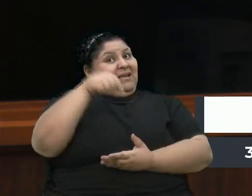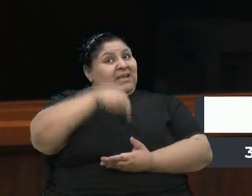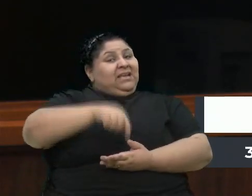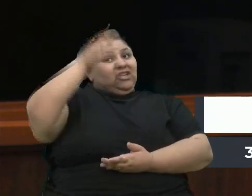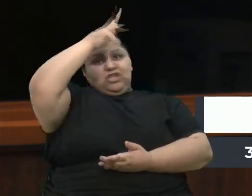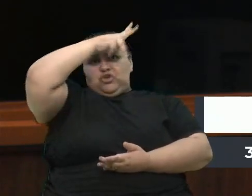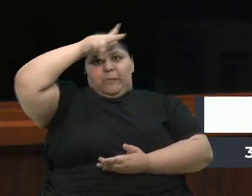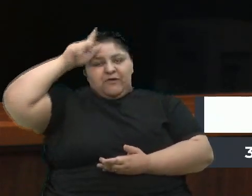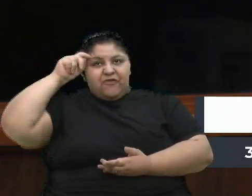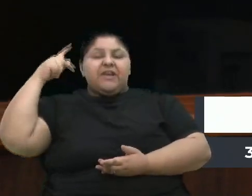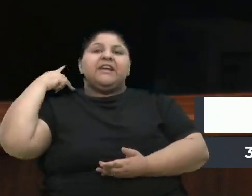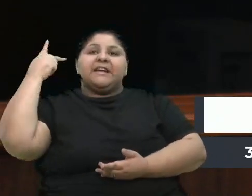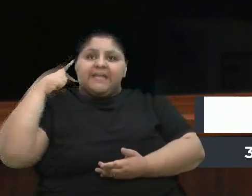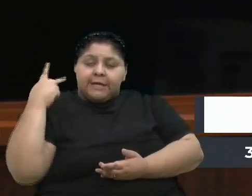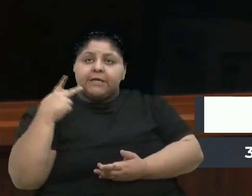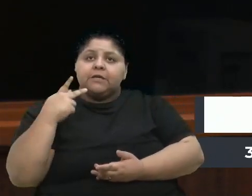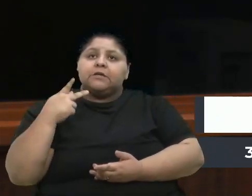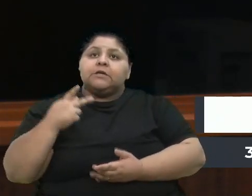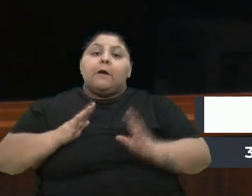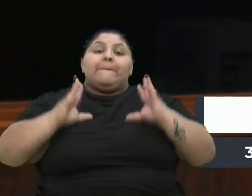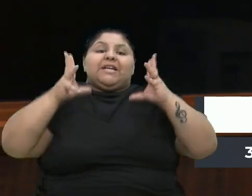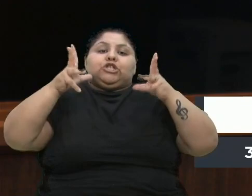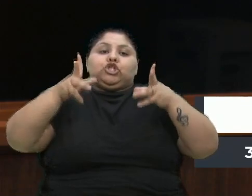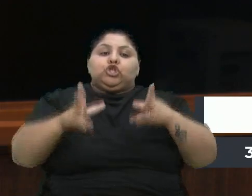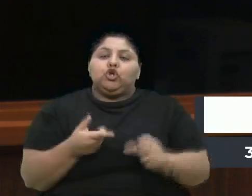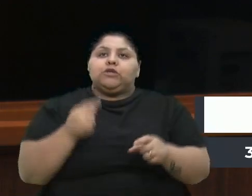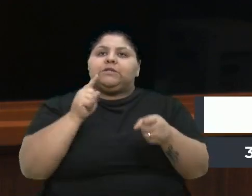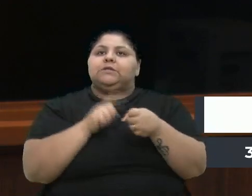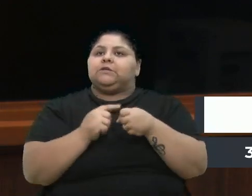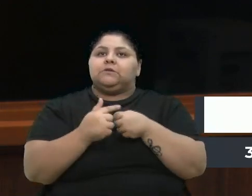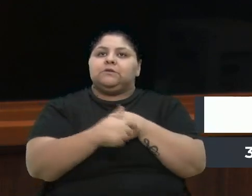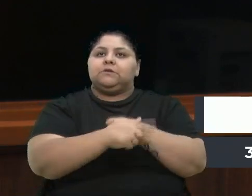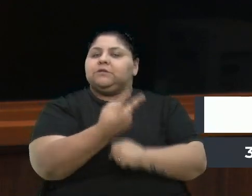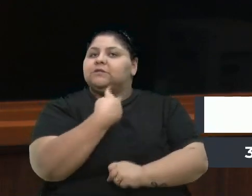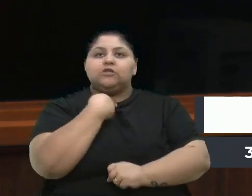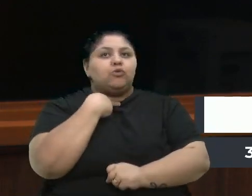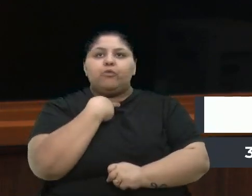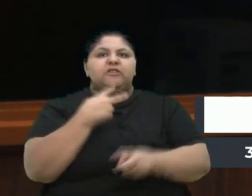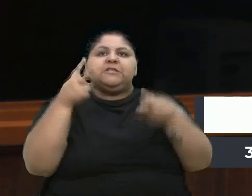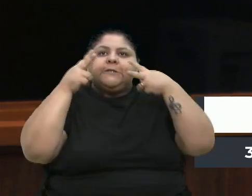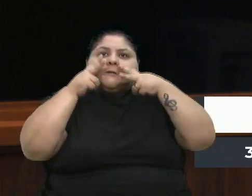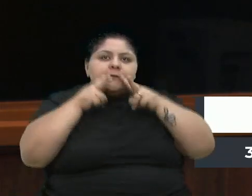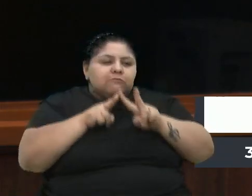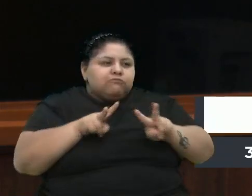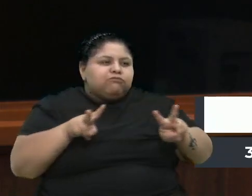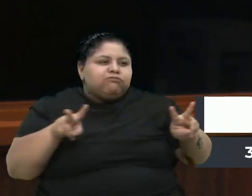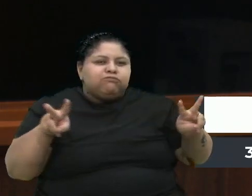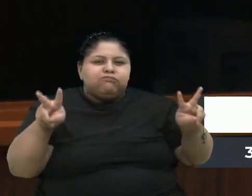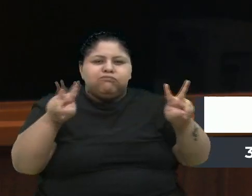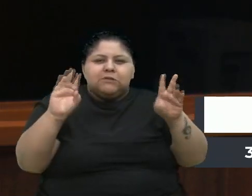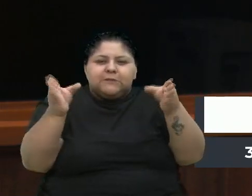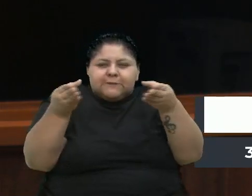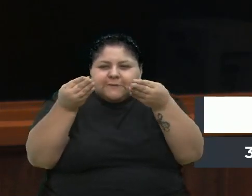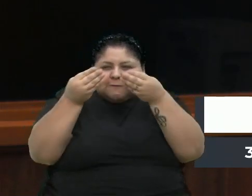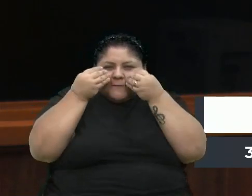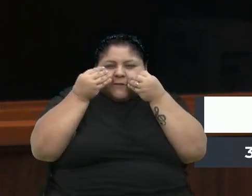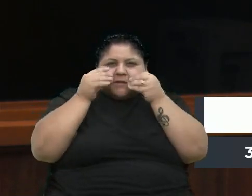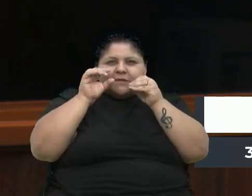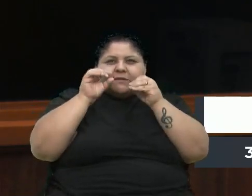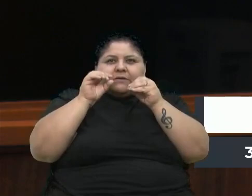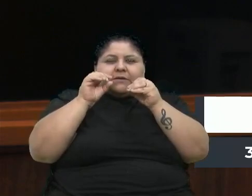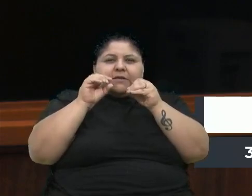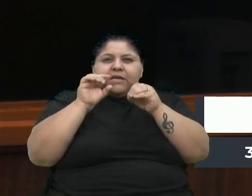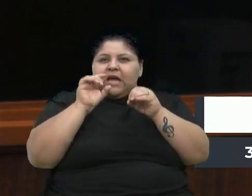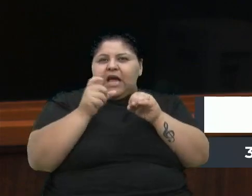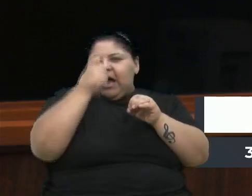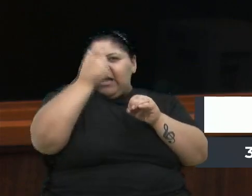sou vereadora, eu sou para toda a cidade. E eu não posso ter essa visão higienista, achar que limpeza da